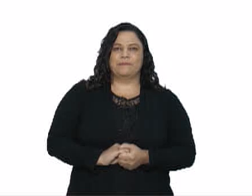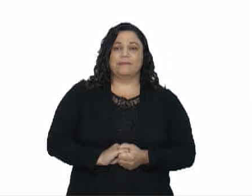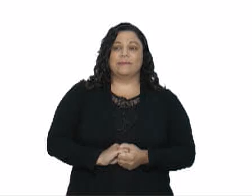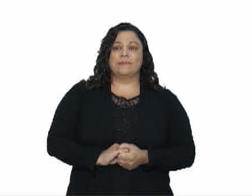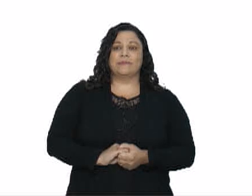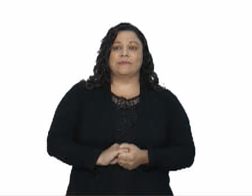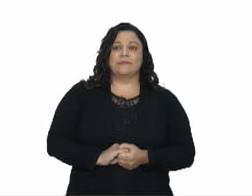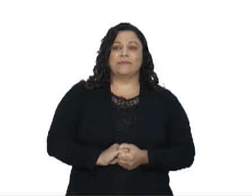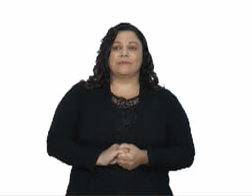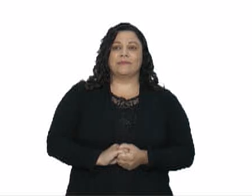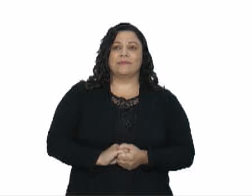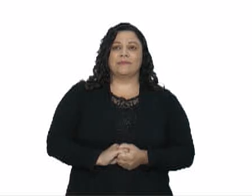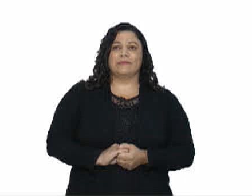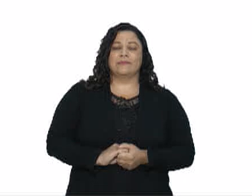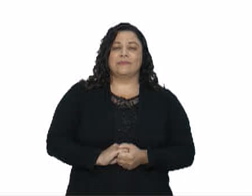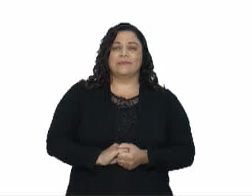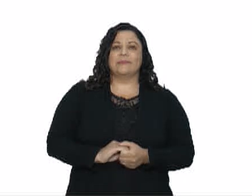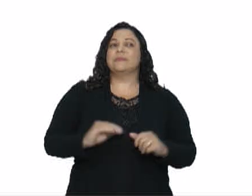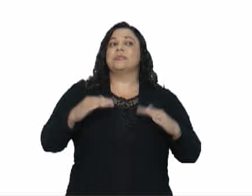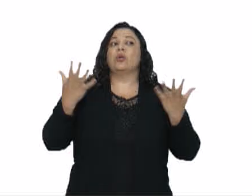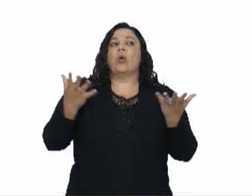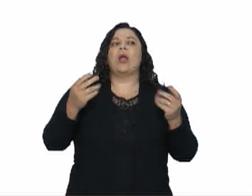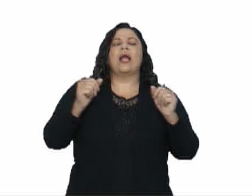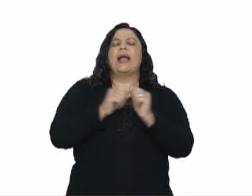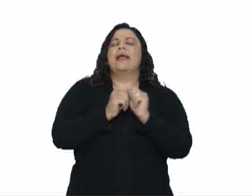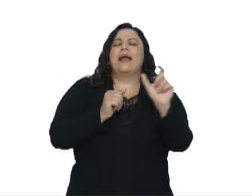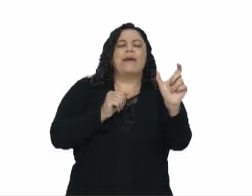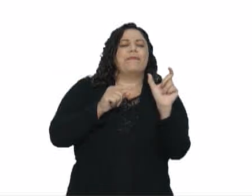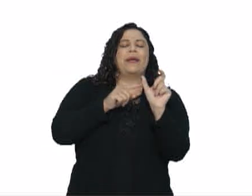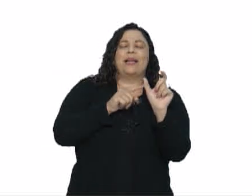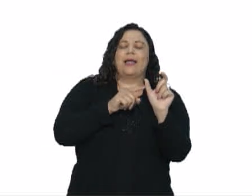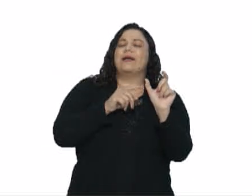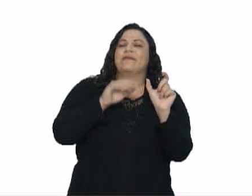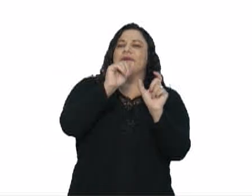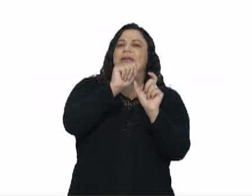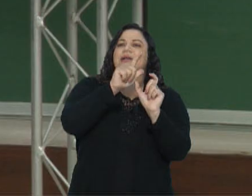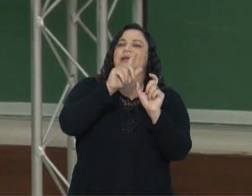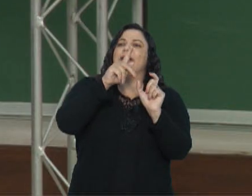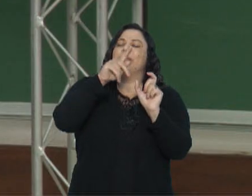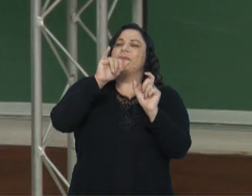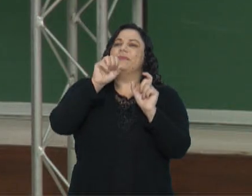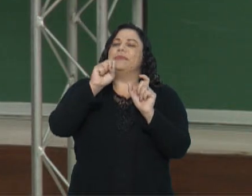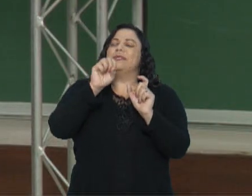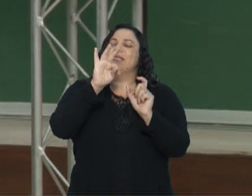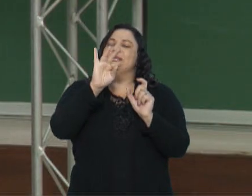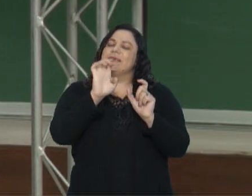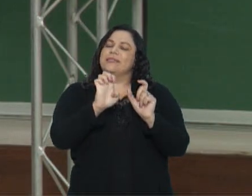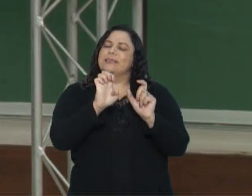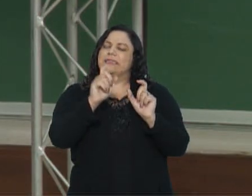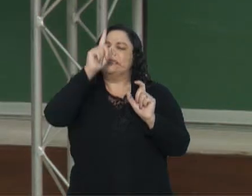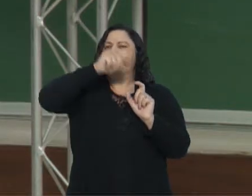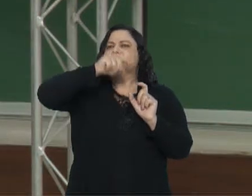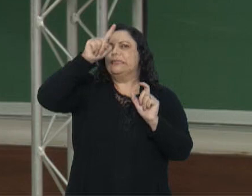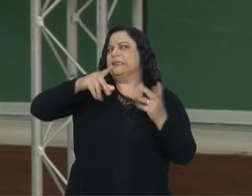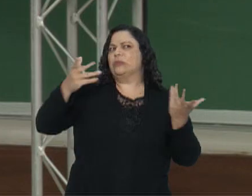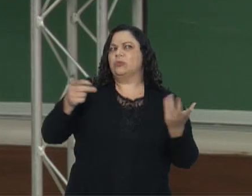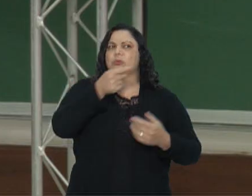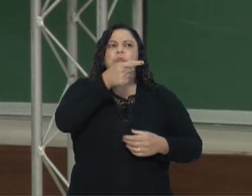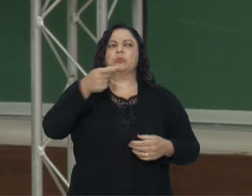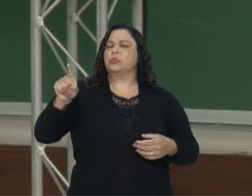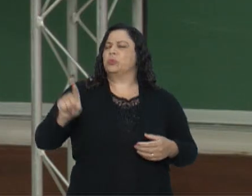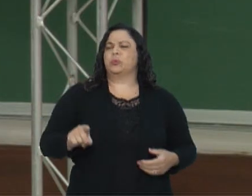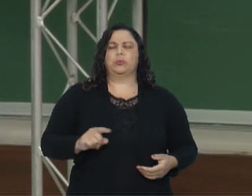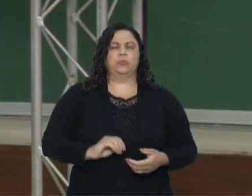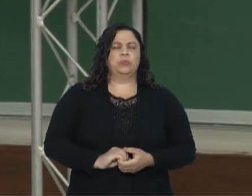palavra alpiste, se acentua? No, profe. E é uma resposta correta. E aí o nosso personagem, né, com efeito do humor,